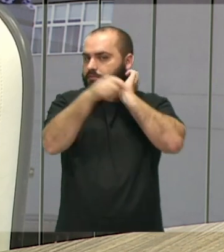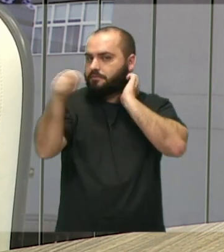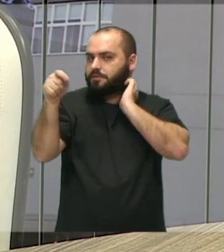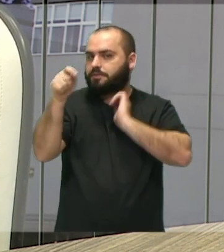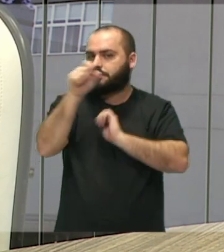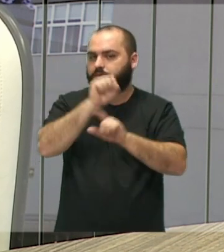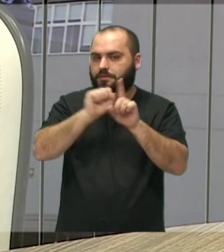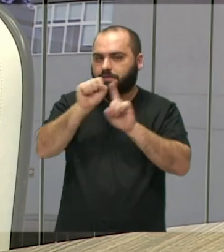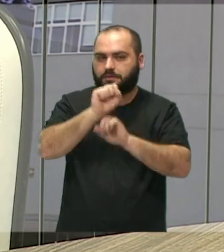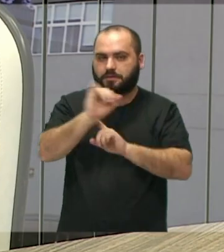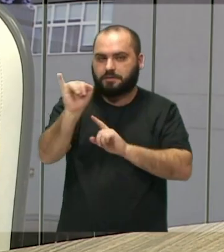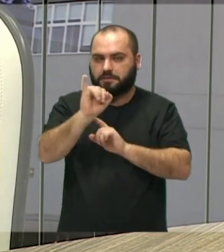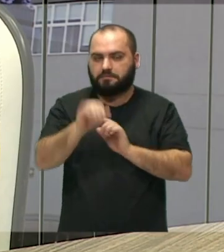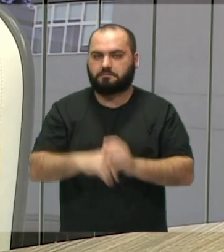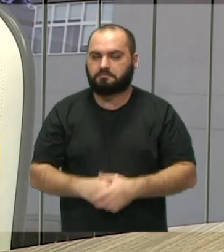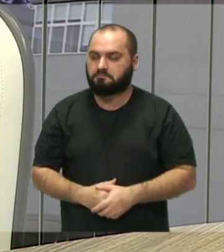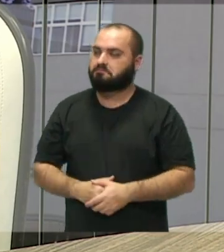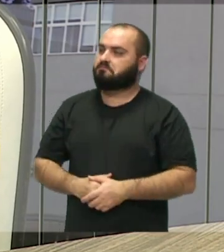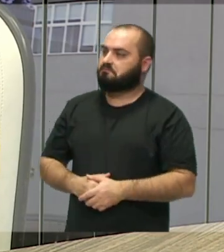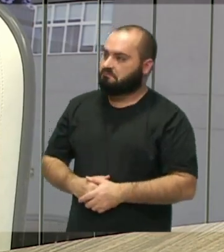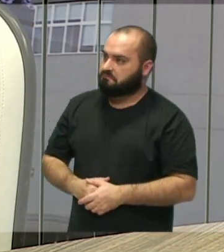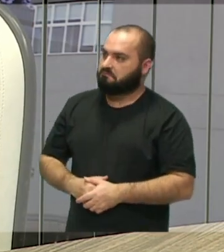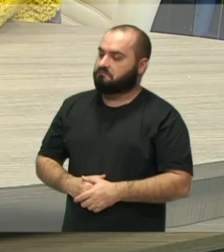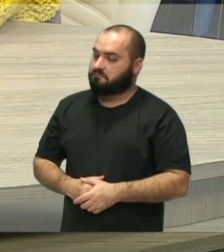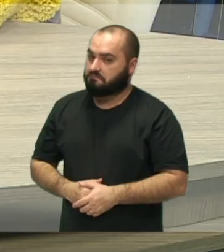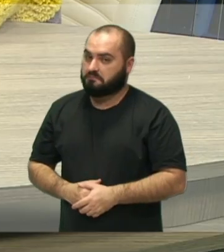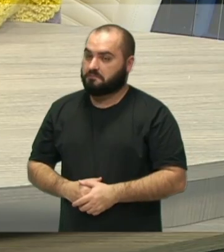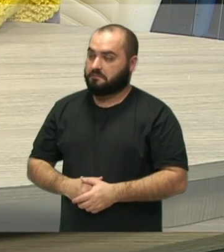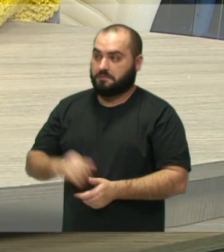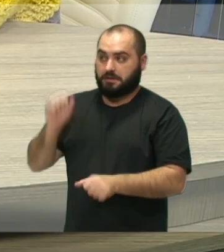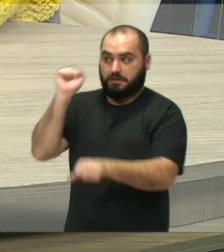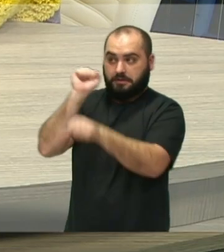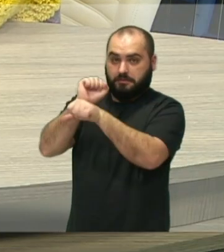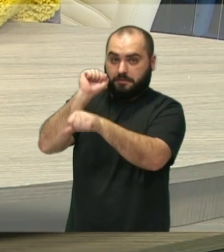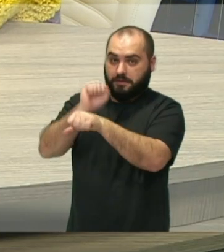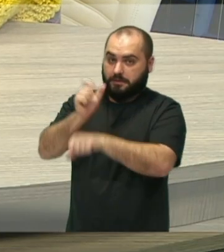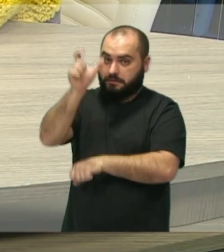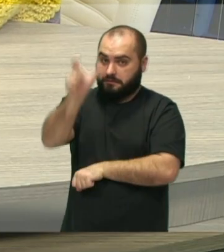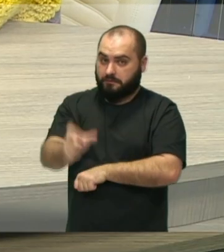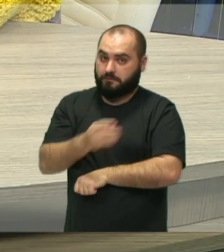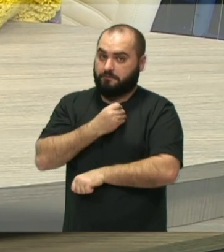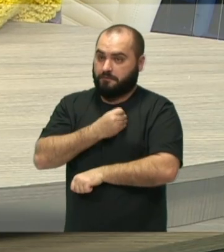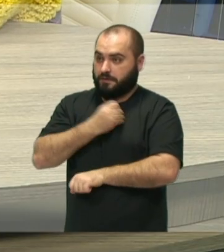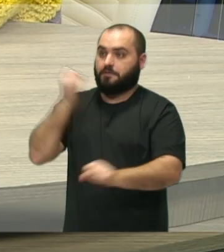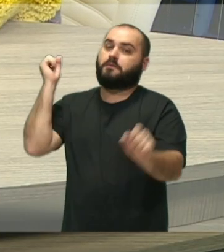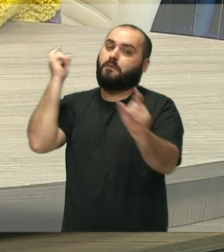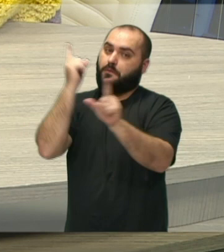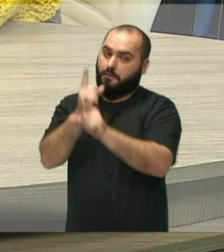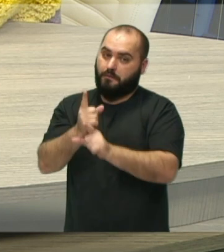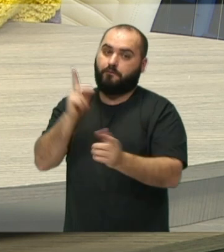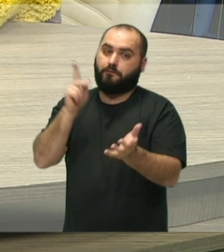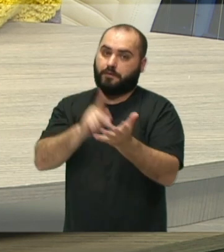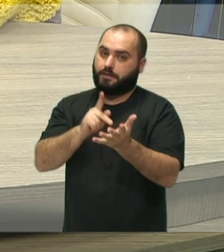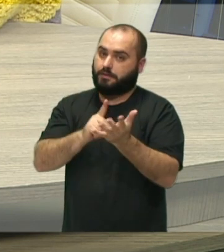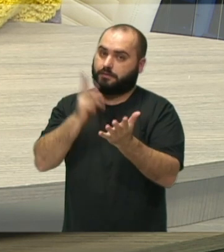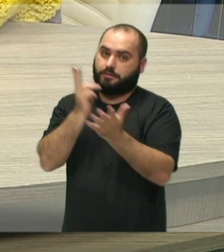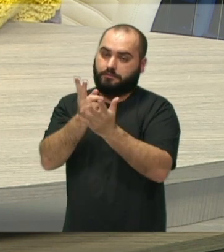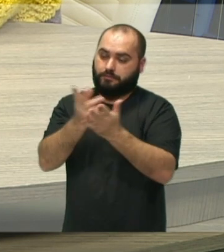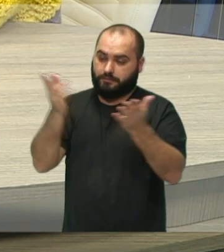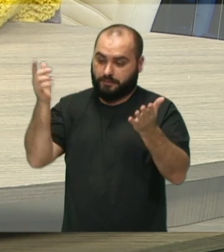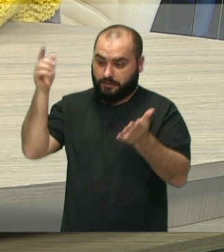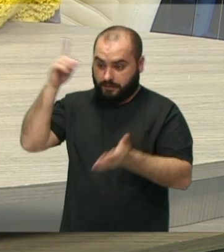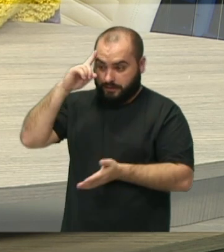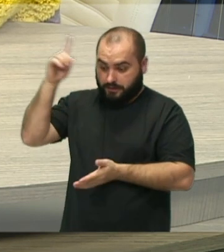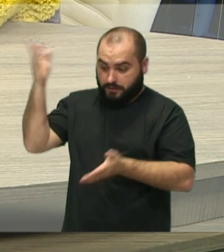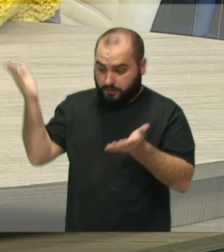Itajaí. Olha, Samuel, estamos te aguardando aqui ansiosamente, né? Nós vamos nos encontrar muito ainda agora, daqui até para o final do